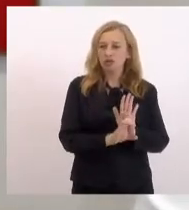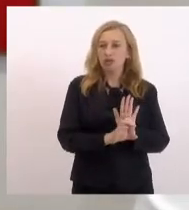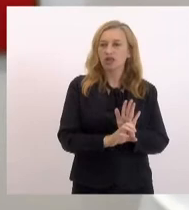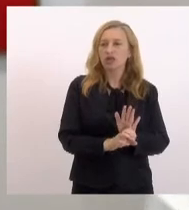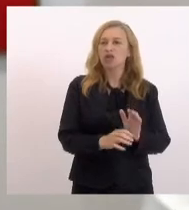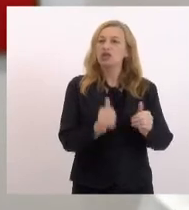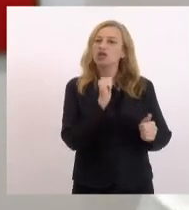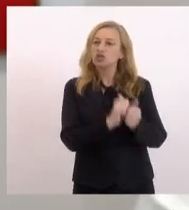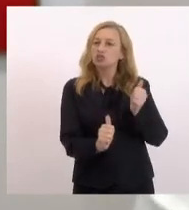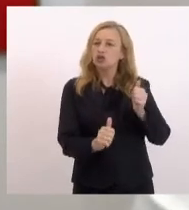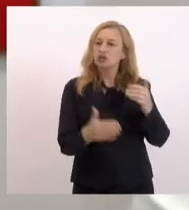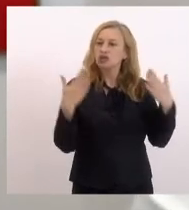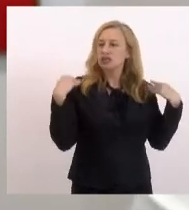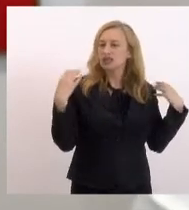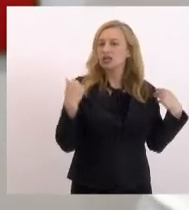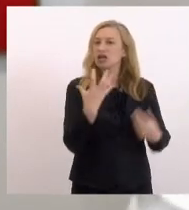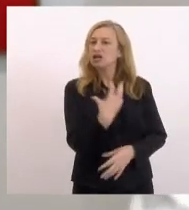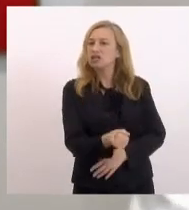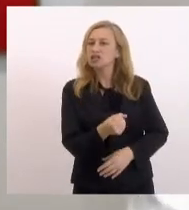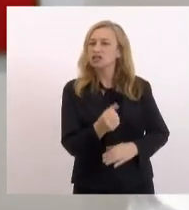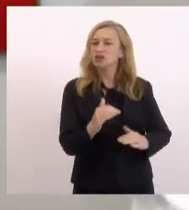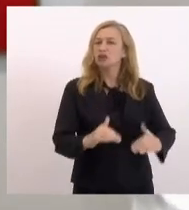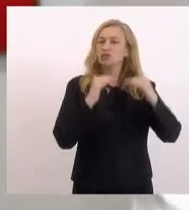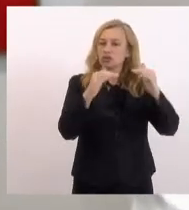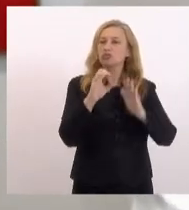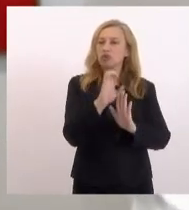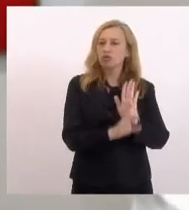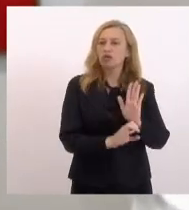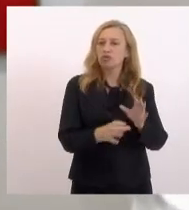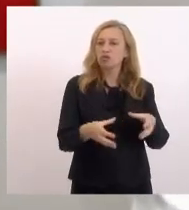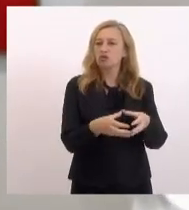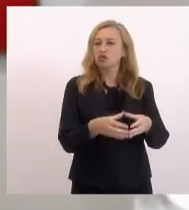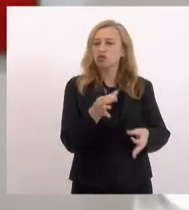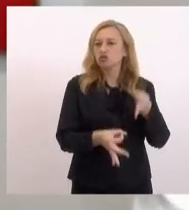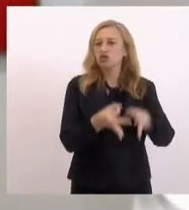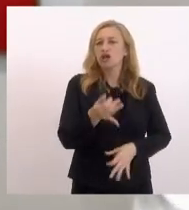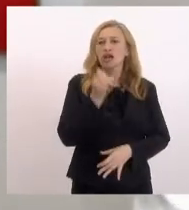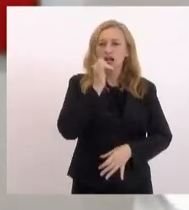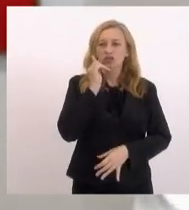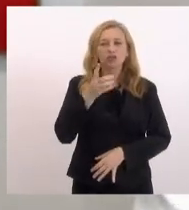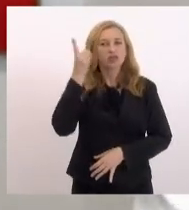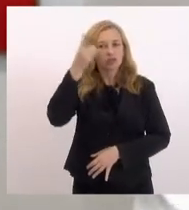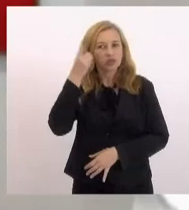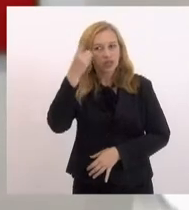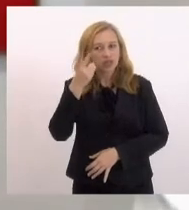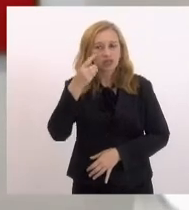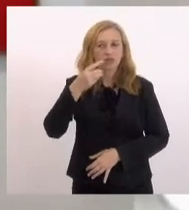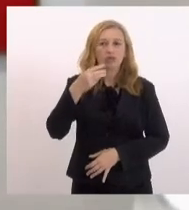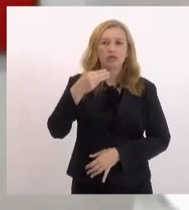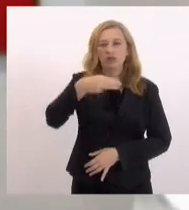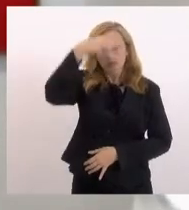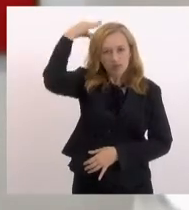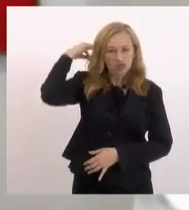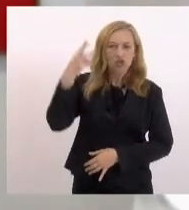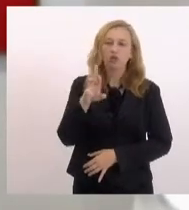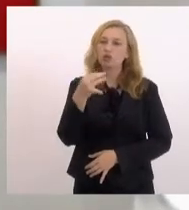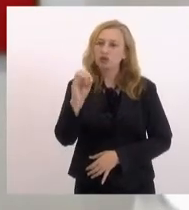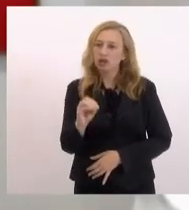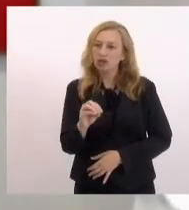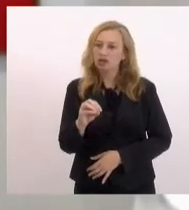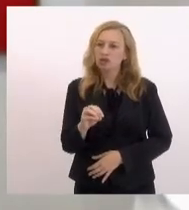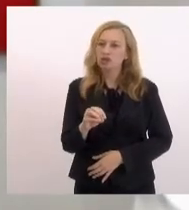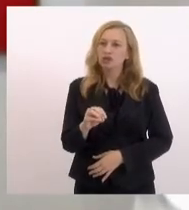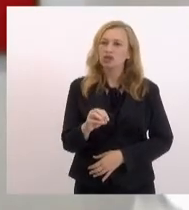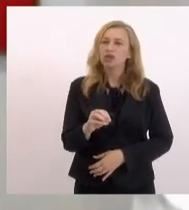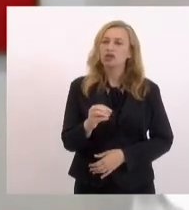lazer favorável, com a subemenda da Comissão de Constituição e Justiça. Relatores, deputado Márcio Pacheco, Ronaldo Anquieta. Estamos pendendo